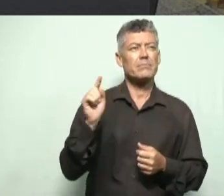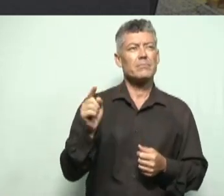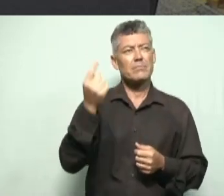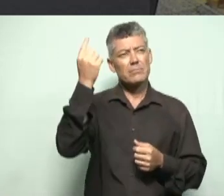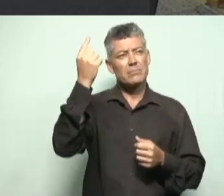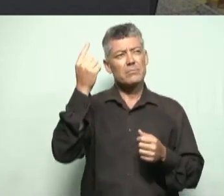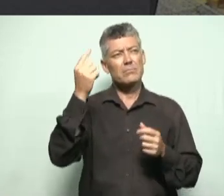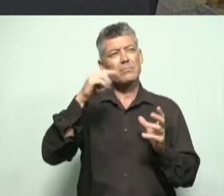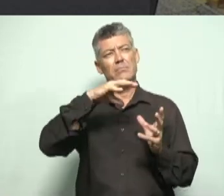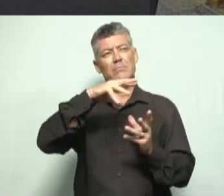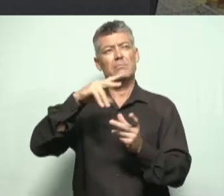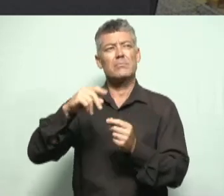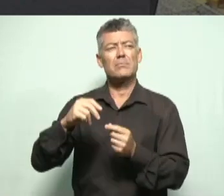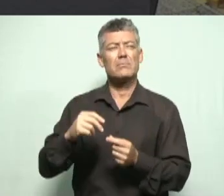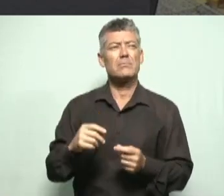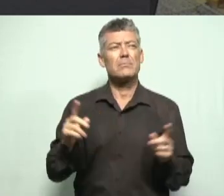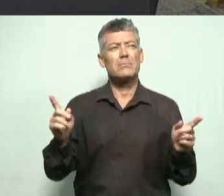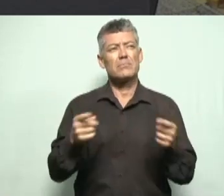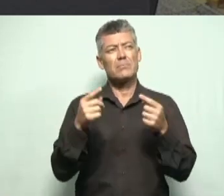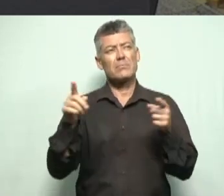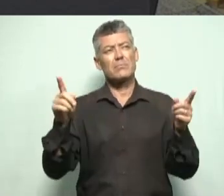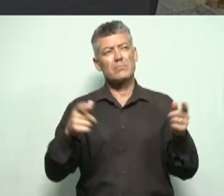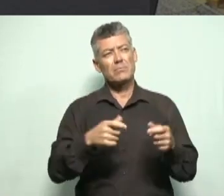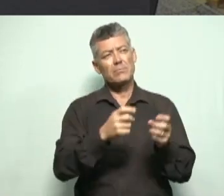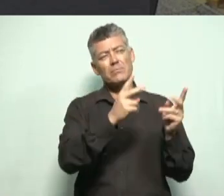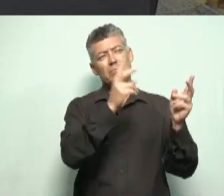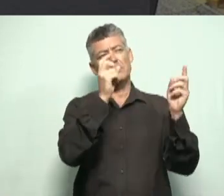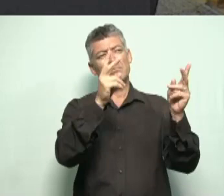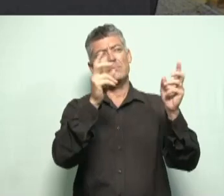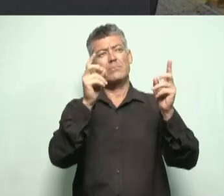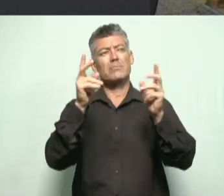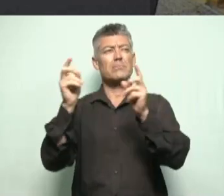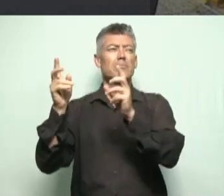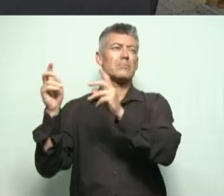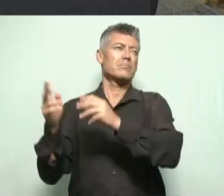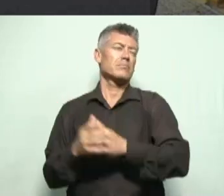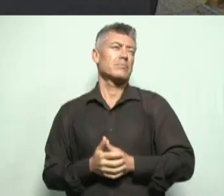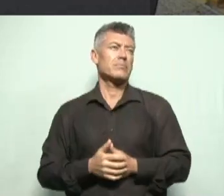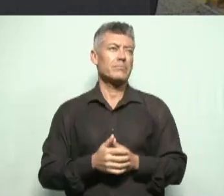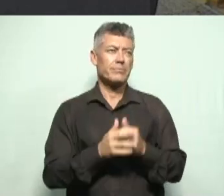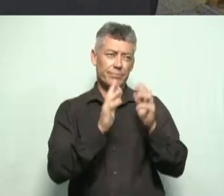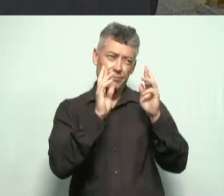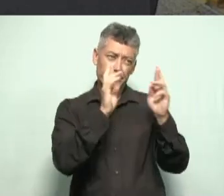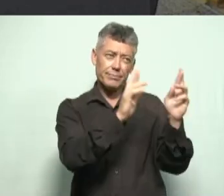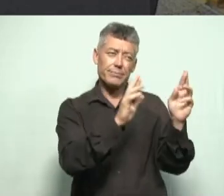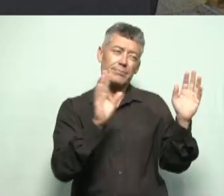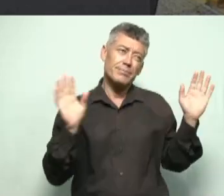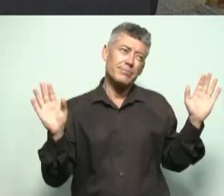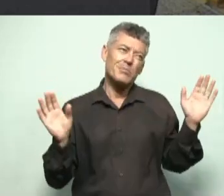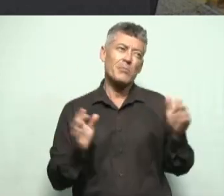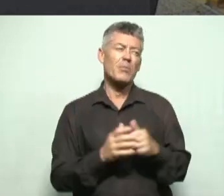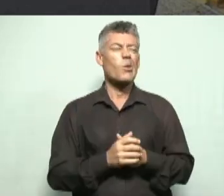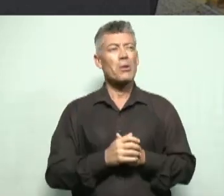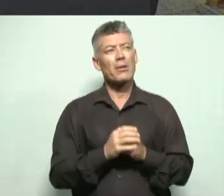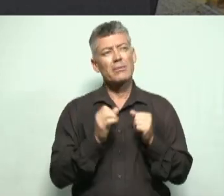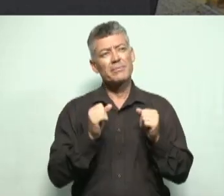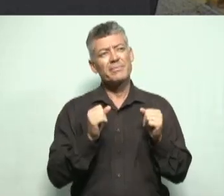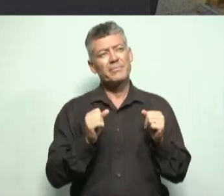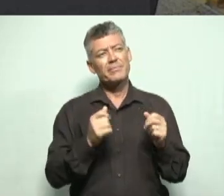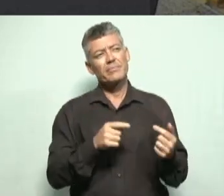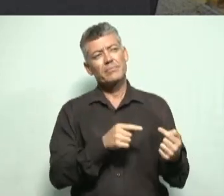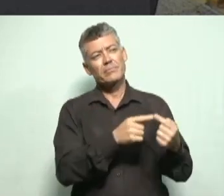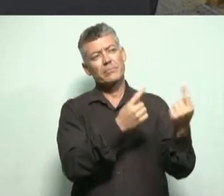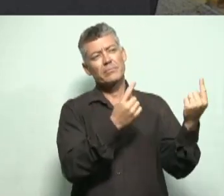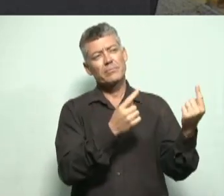mundo. É a cantora, Klaus, que mais vendeu disso no mundo até hoje e merece nosso respeito por isso. Então, a gente pode discordar, mas